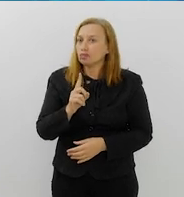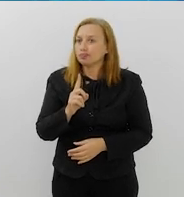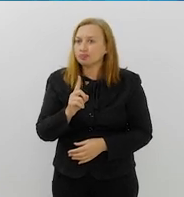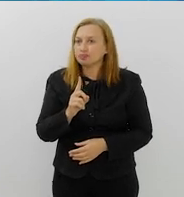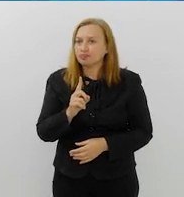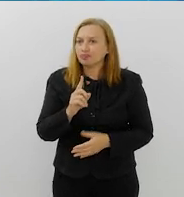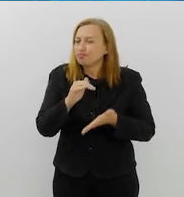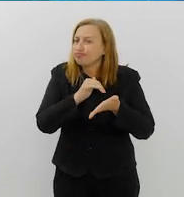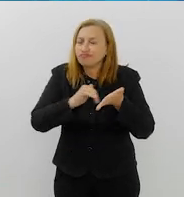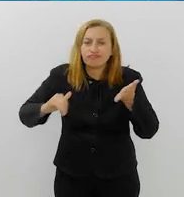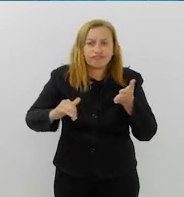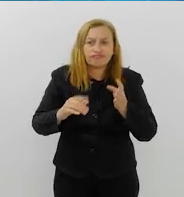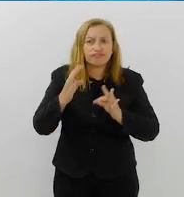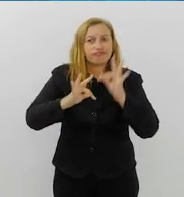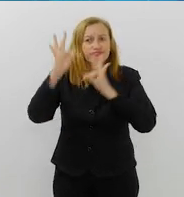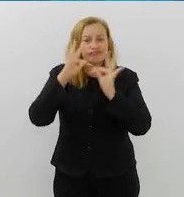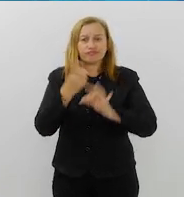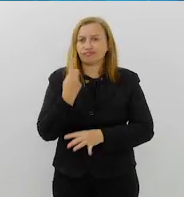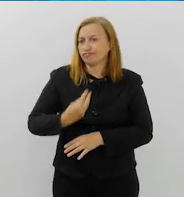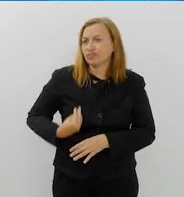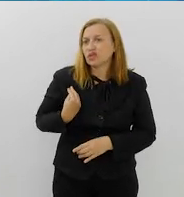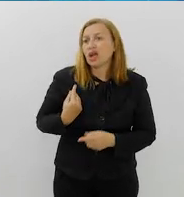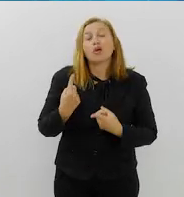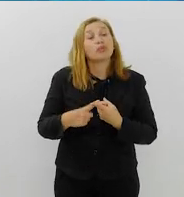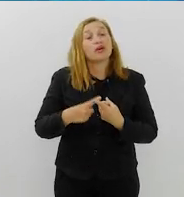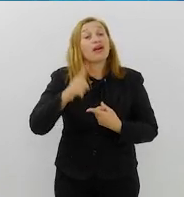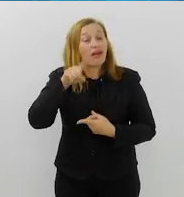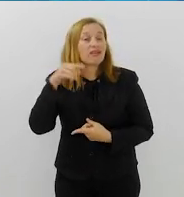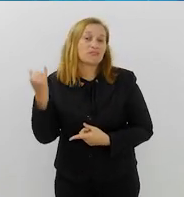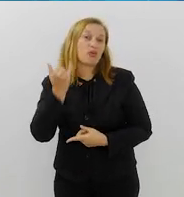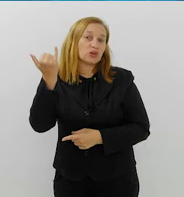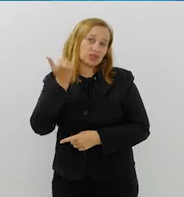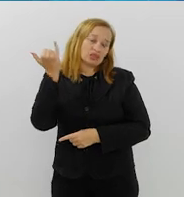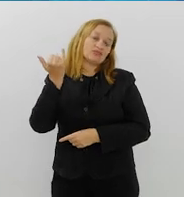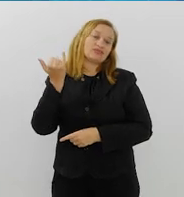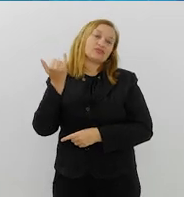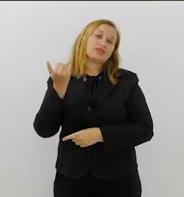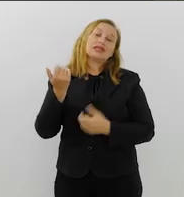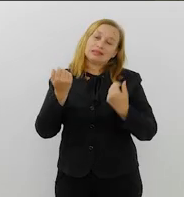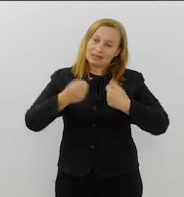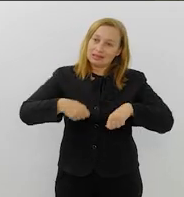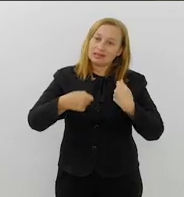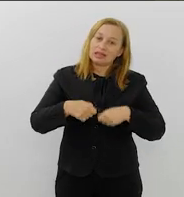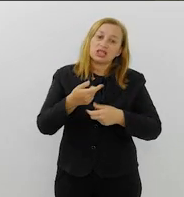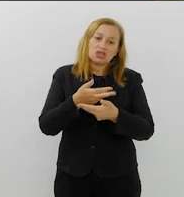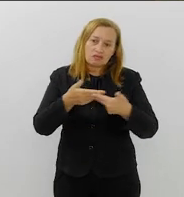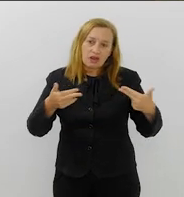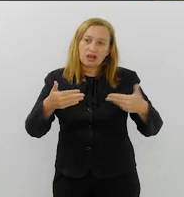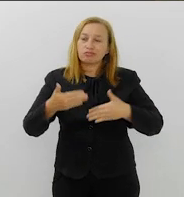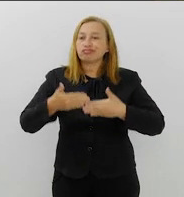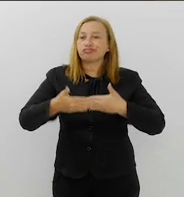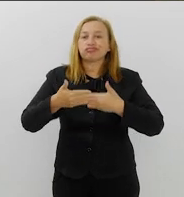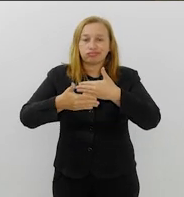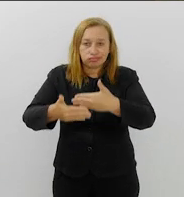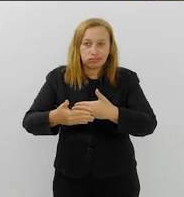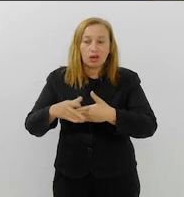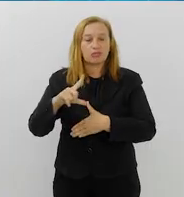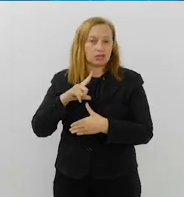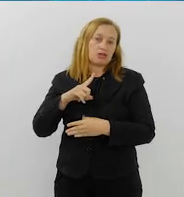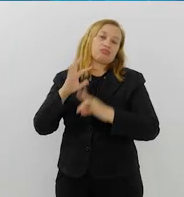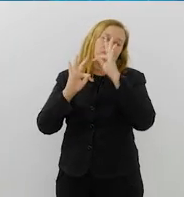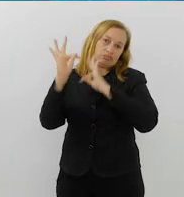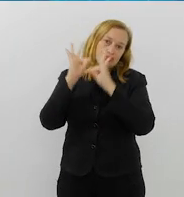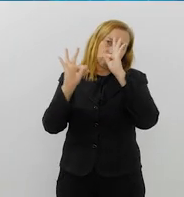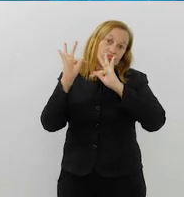iremos tirar a tecnologia da nossa vida, porque ela é importante, necessária e tivemos vários avanços